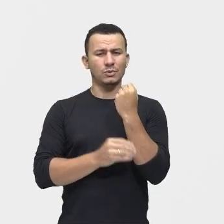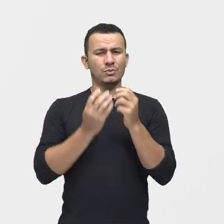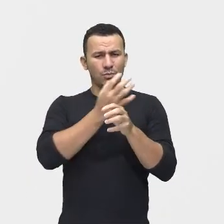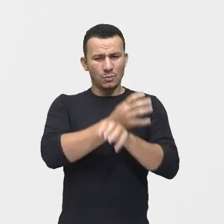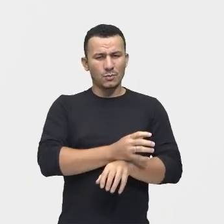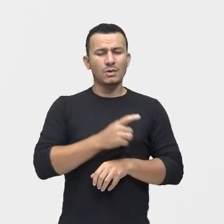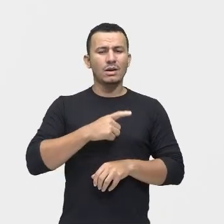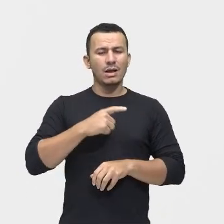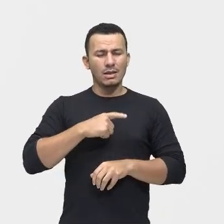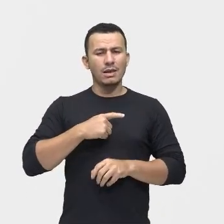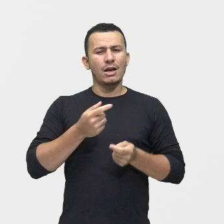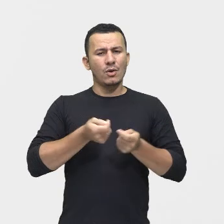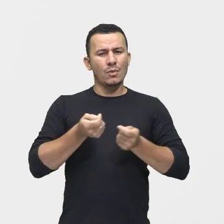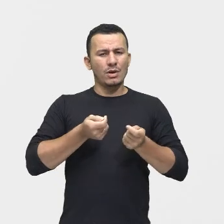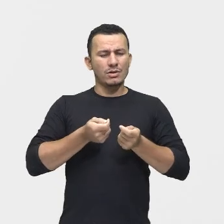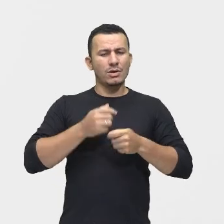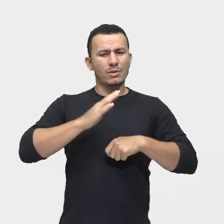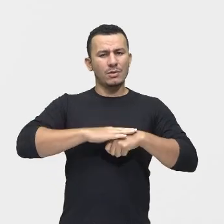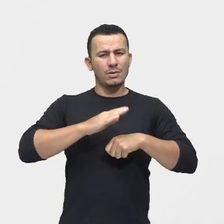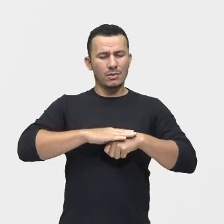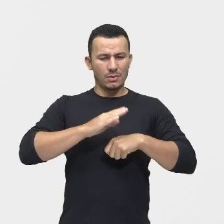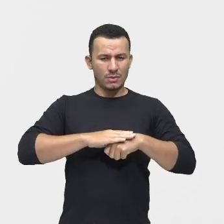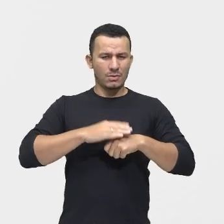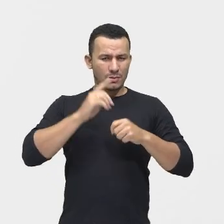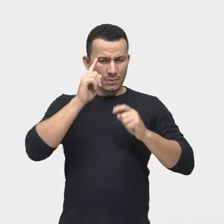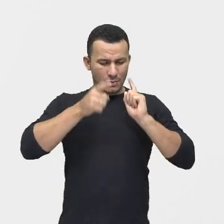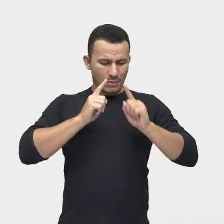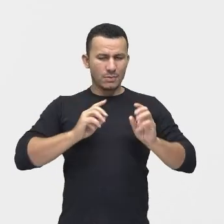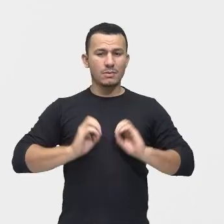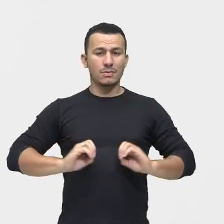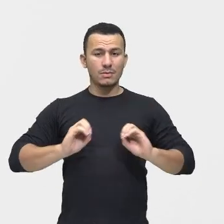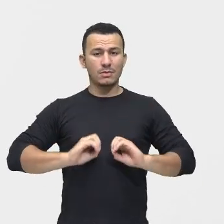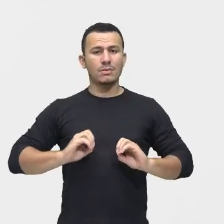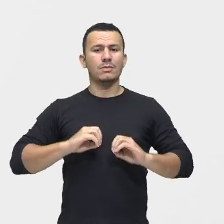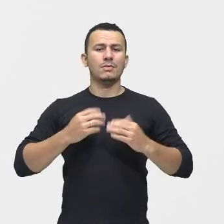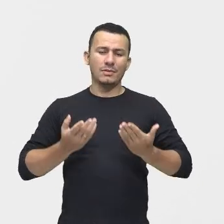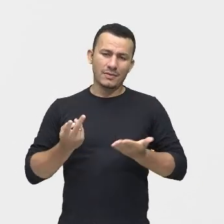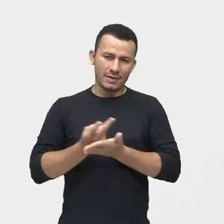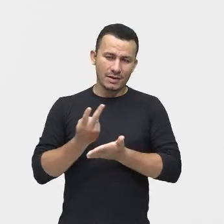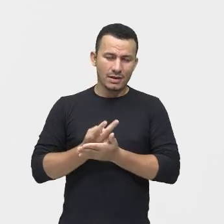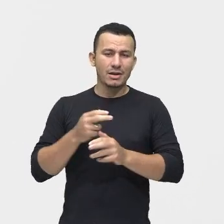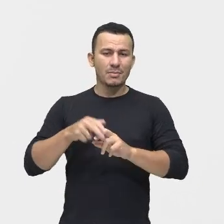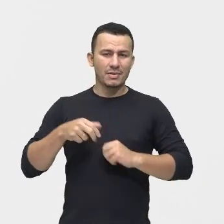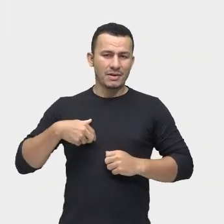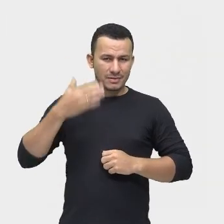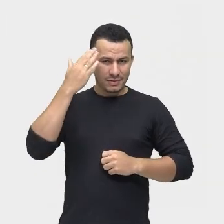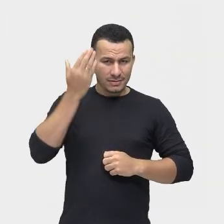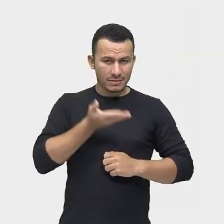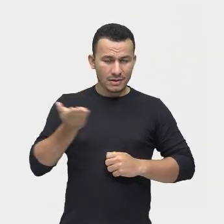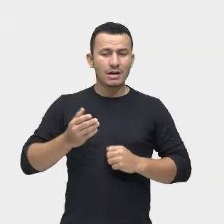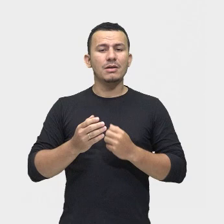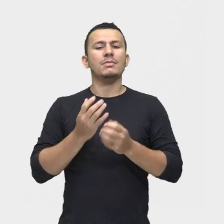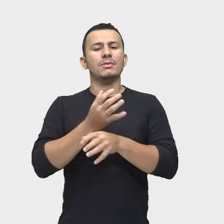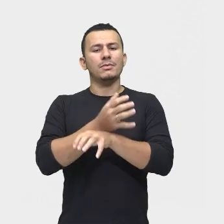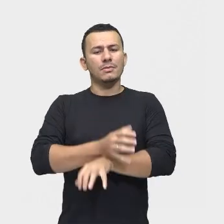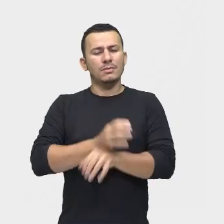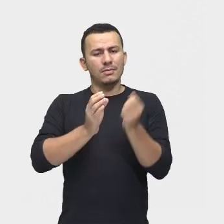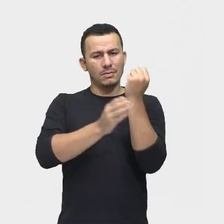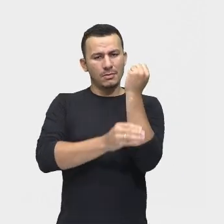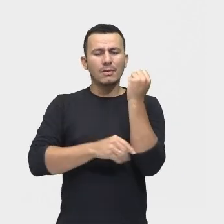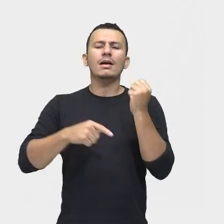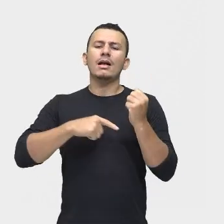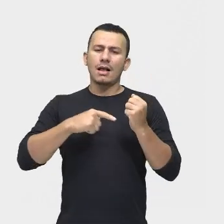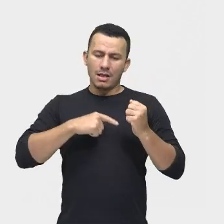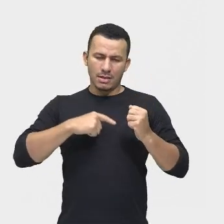contração involuntária. Essa é a questão errada, porque nós sabemos que o músculo esquelético apresenta